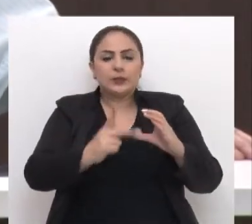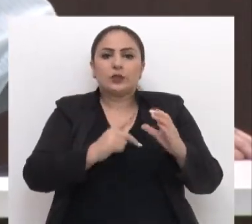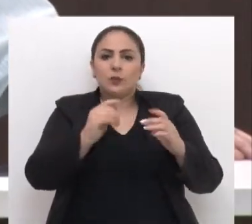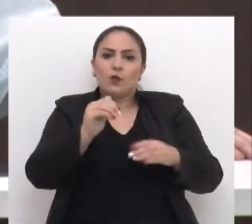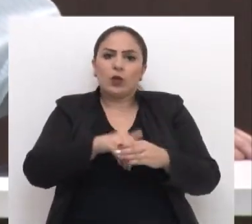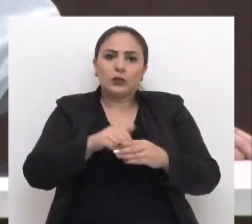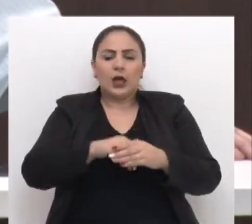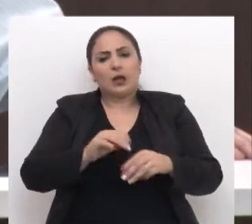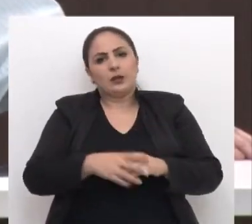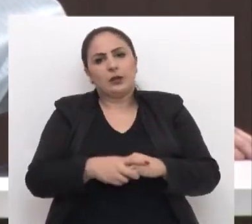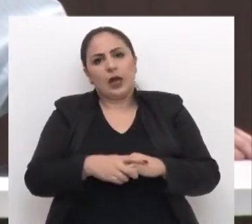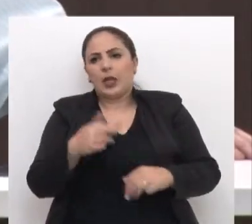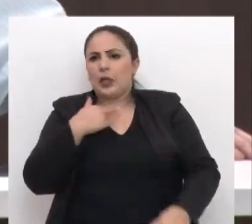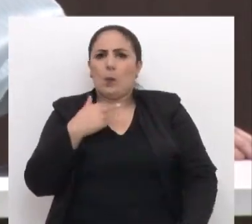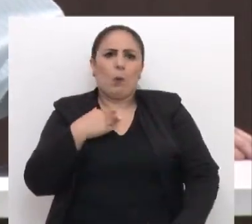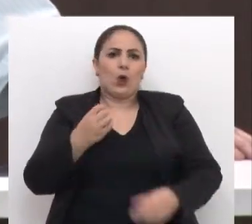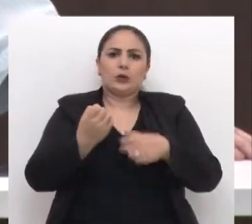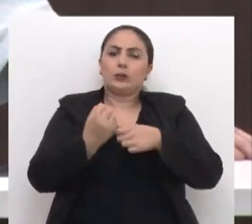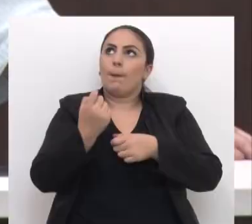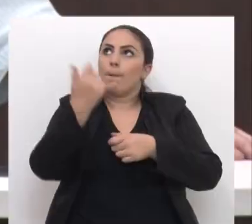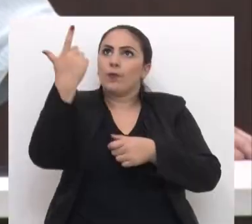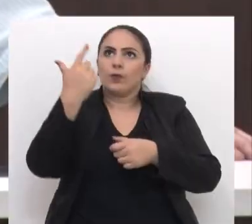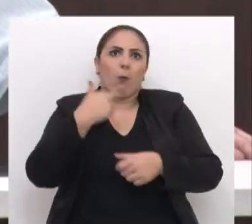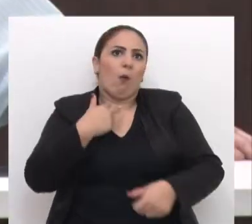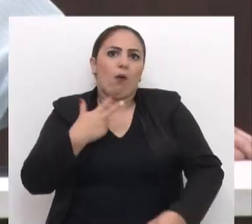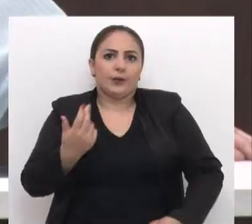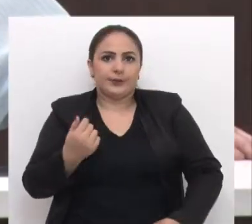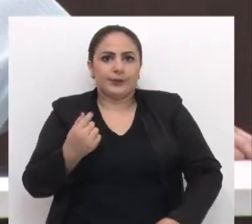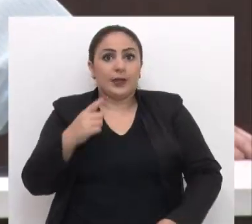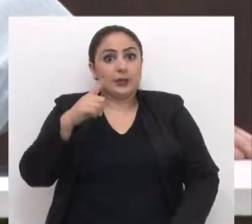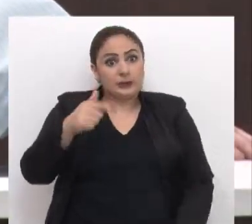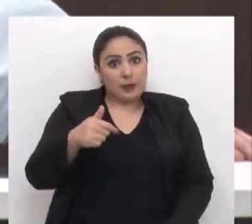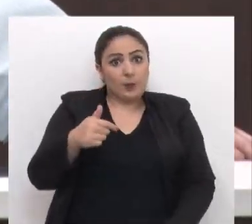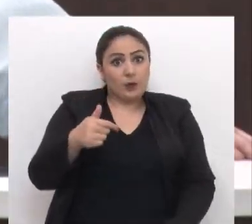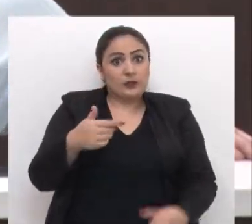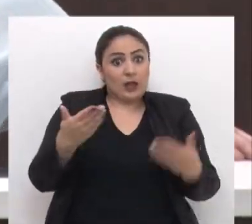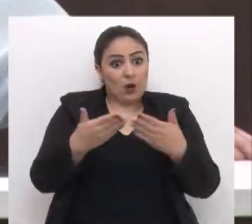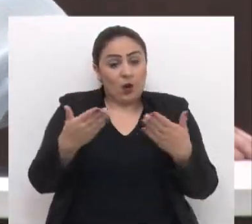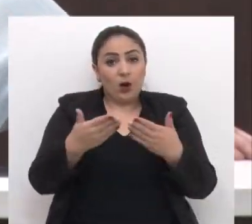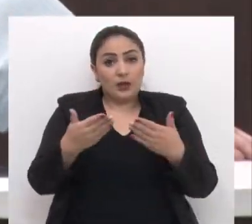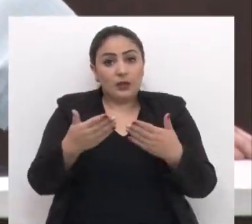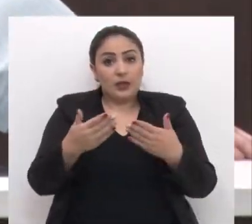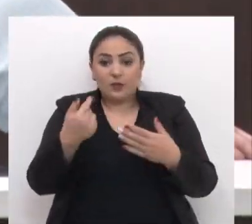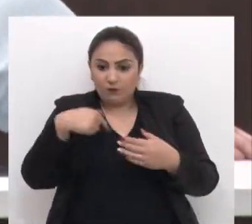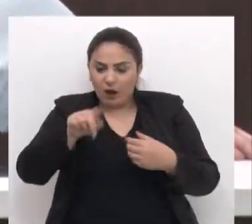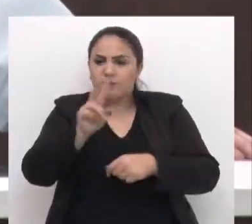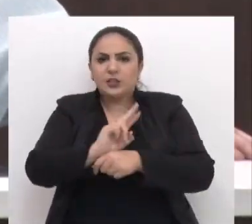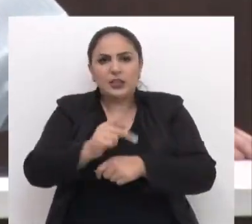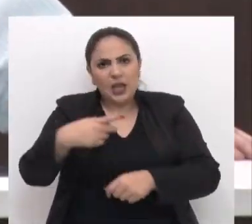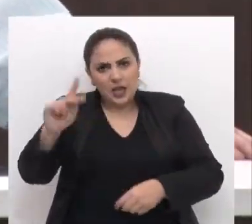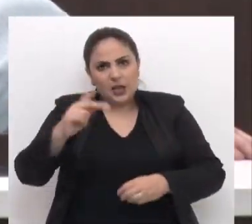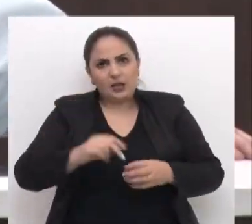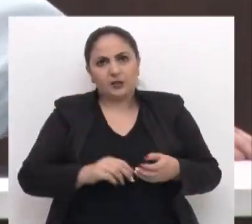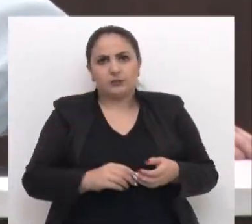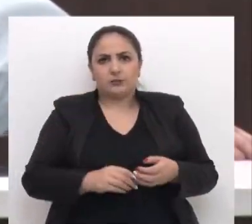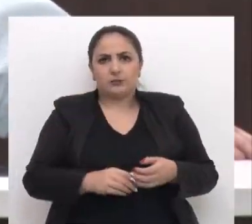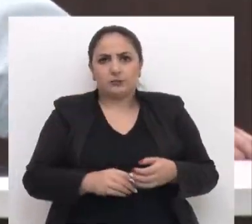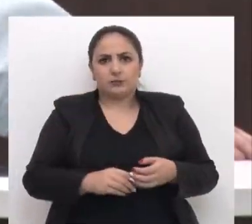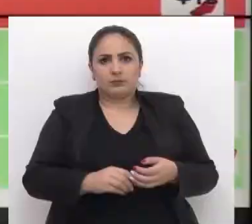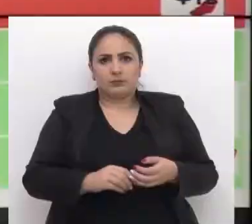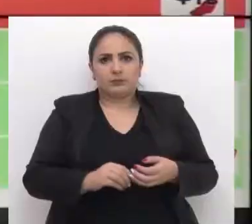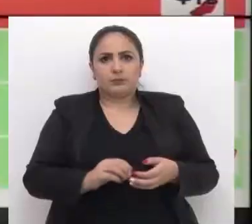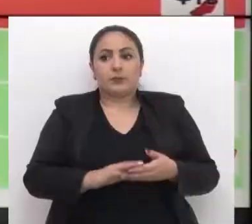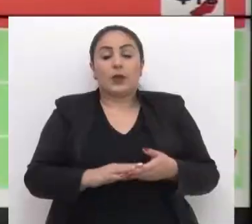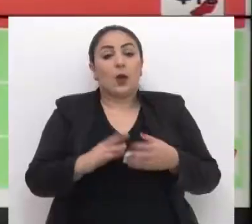manda para a Câmara para votar. Que nem fez com o Culus. Não dá para largar foguete aí, não dá. Agora, quando ele dá o foguete, ele que vai fiscalizar